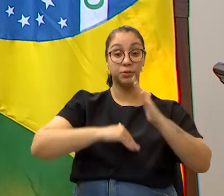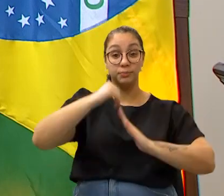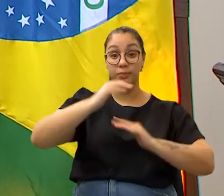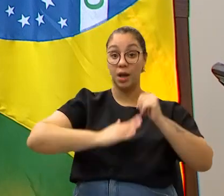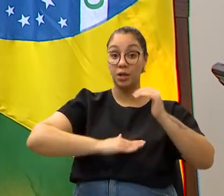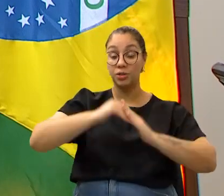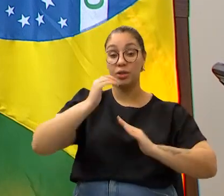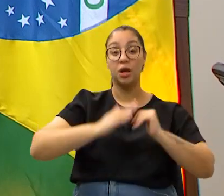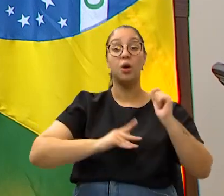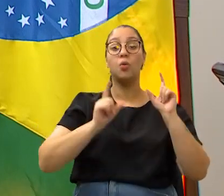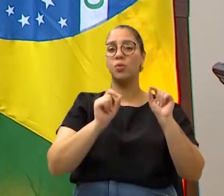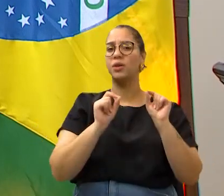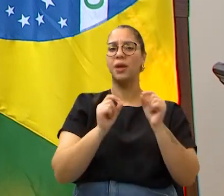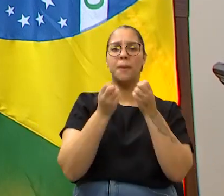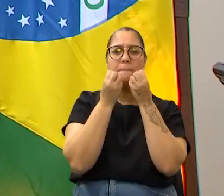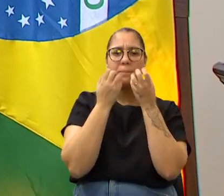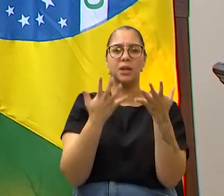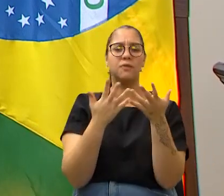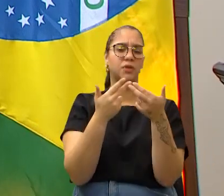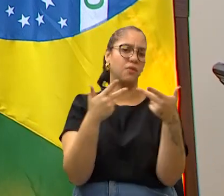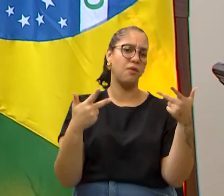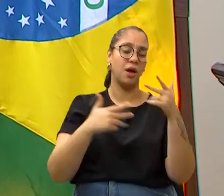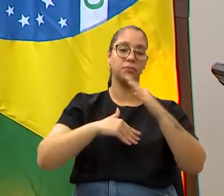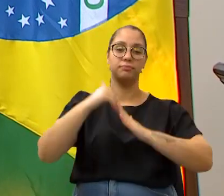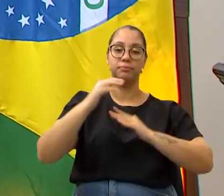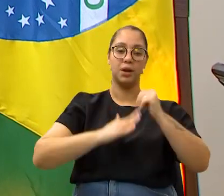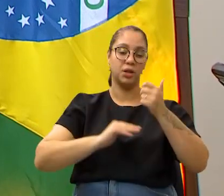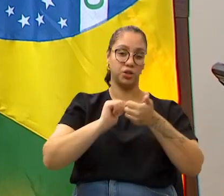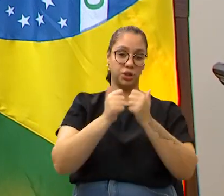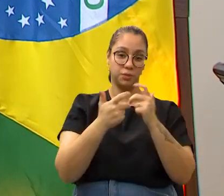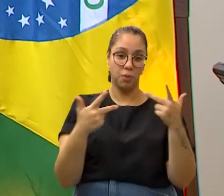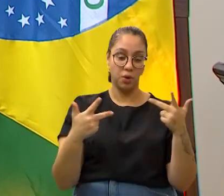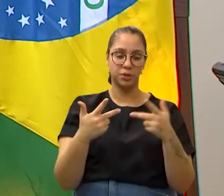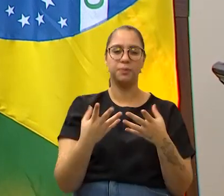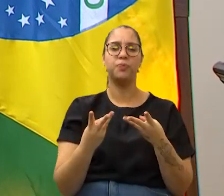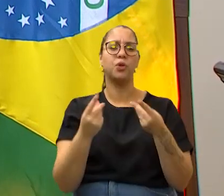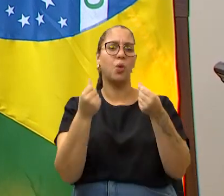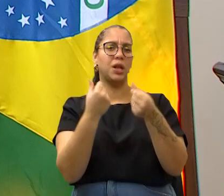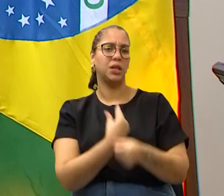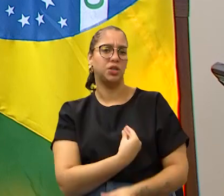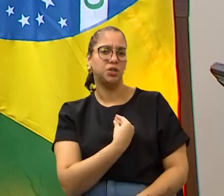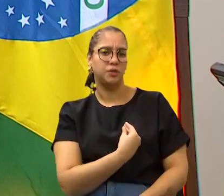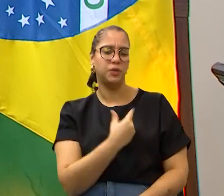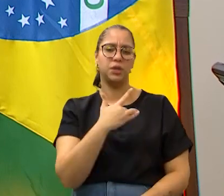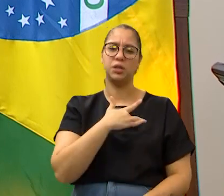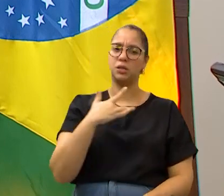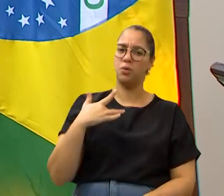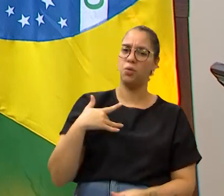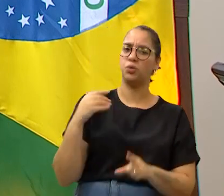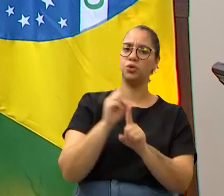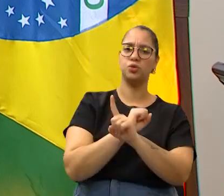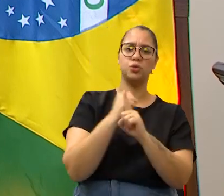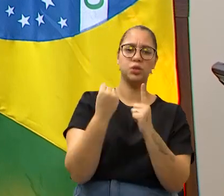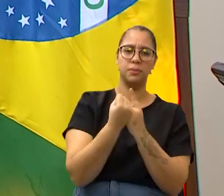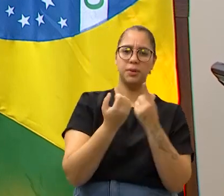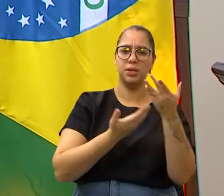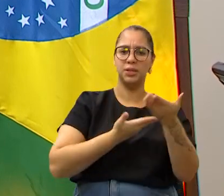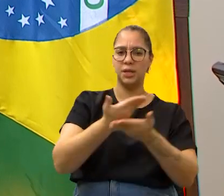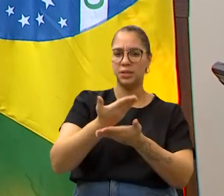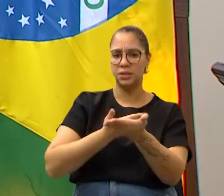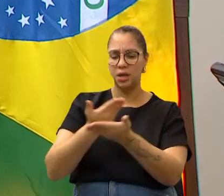prática do esporte, ela traz inúmeros benefícios para quem pratica esporte. Qualidade de vida, saúde,